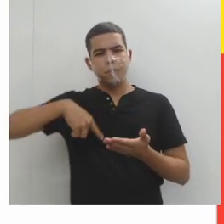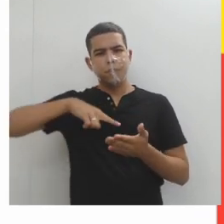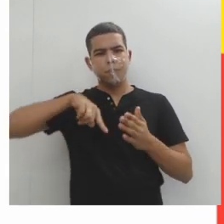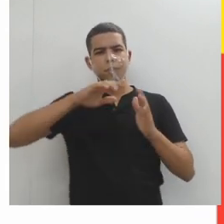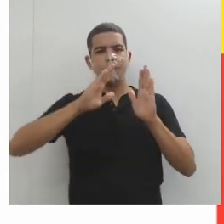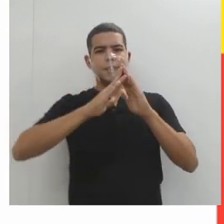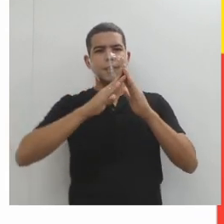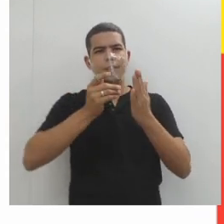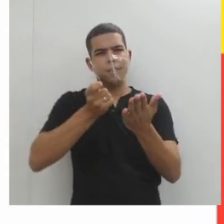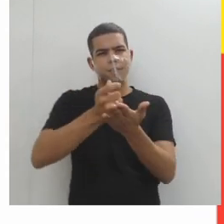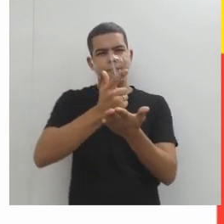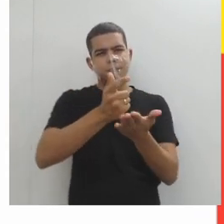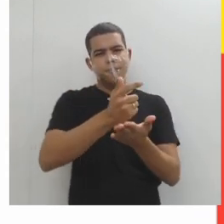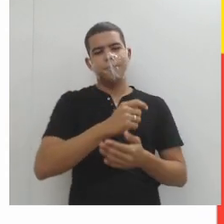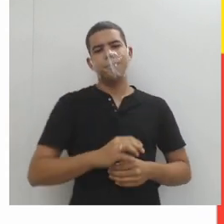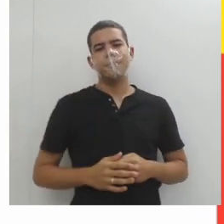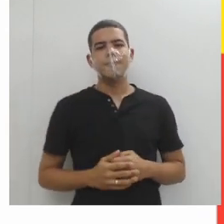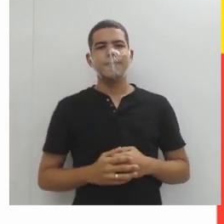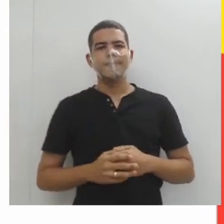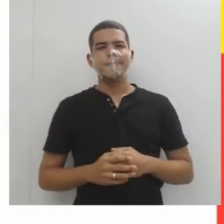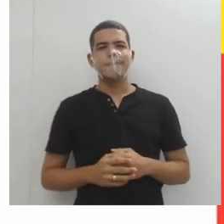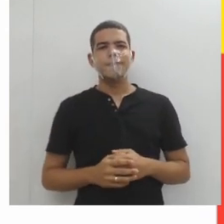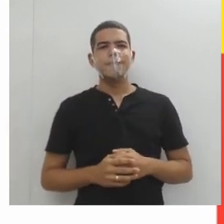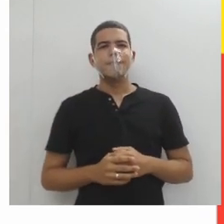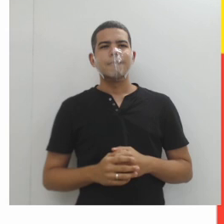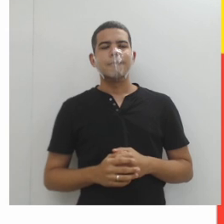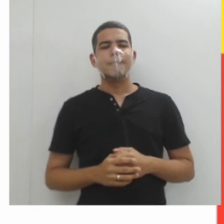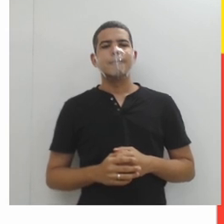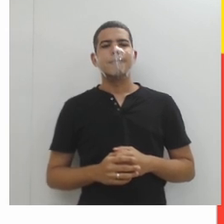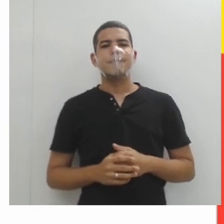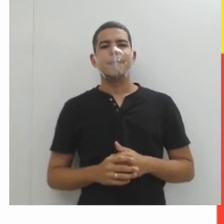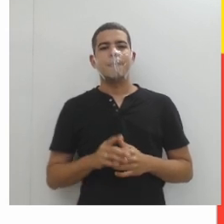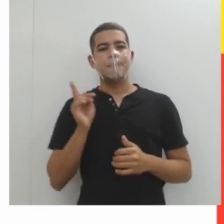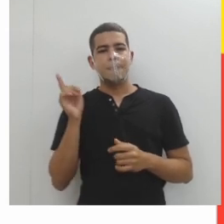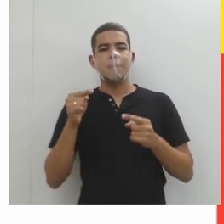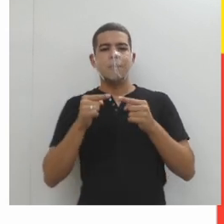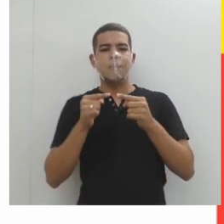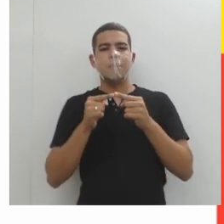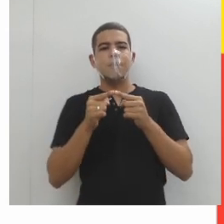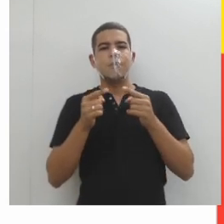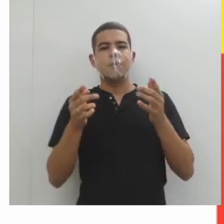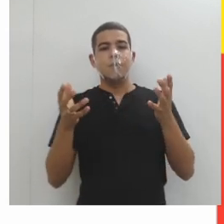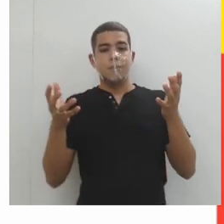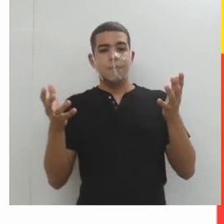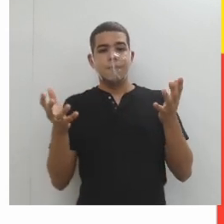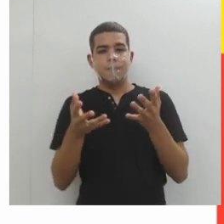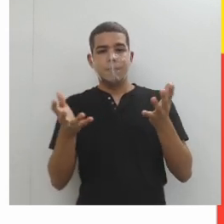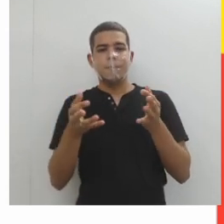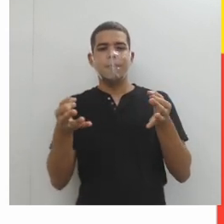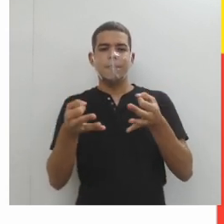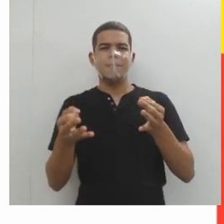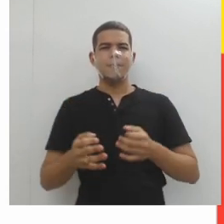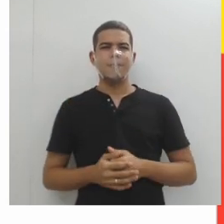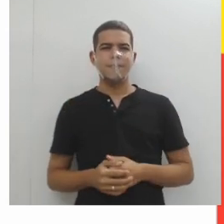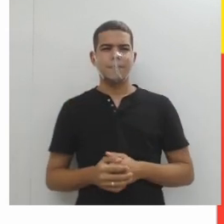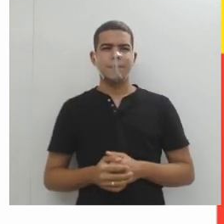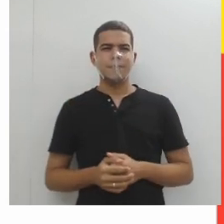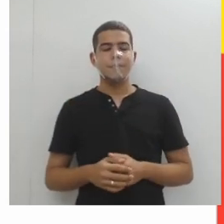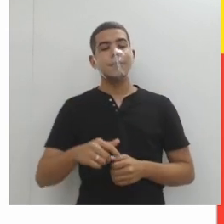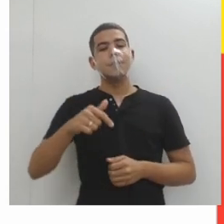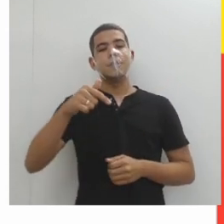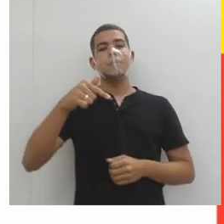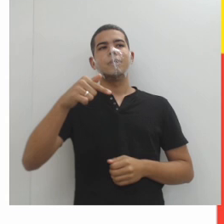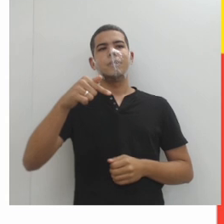não é tão importante, porque isso aí é o present perfect, beleza? Próximo, número 7, eu tenho aí Julia has come from